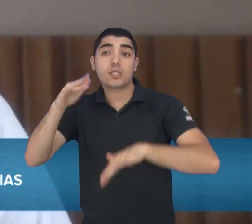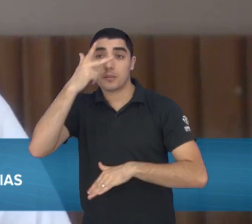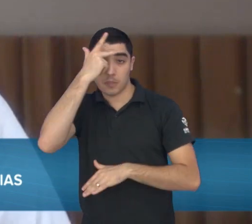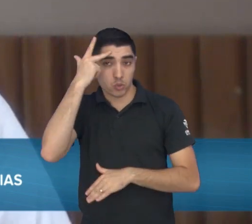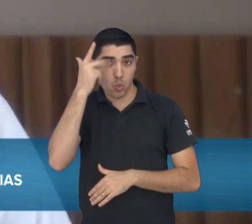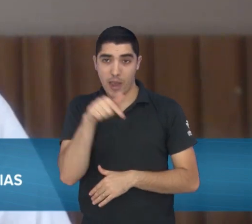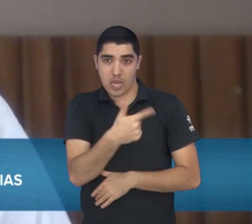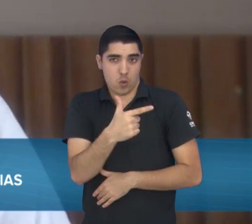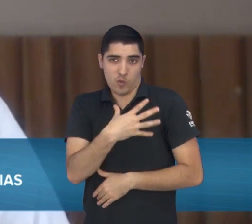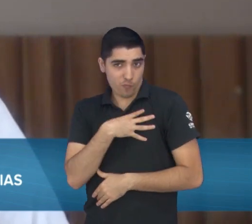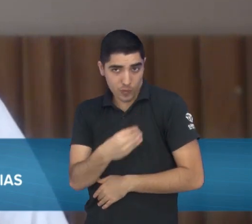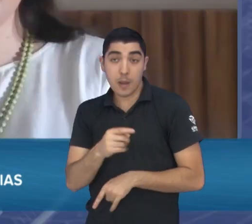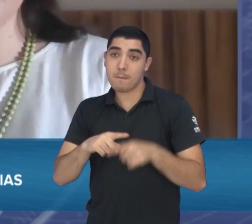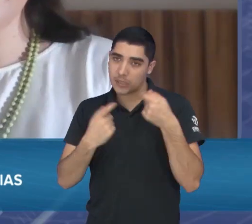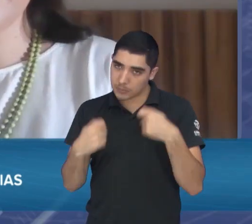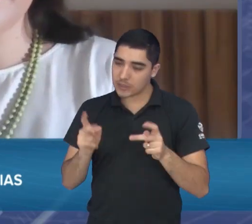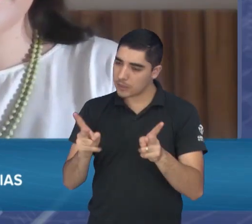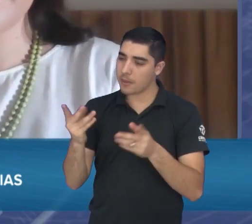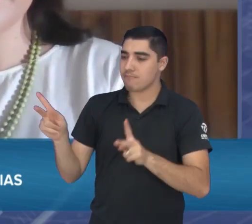viver em uma grande harmonia.